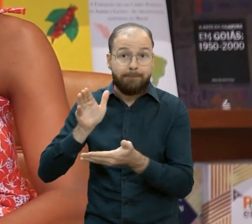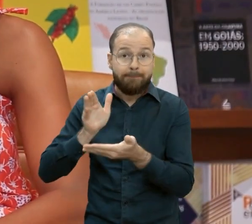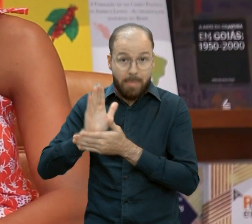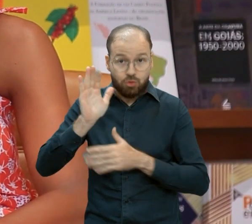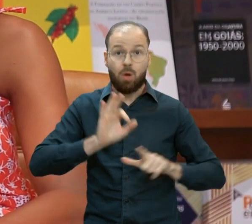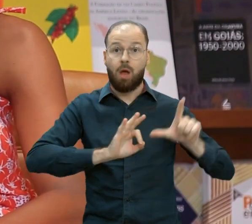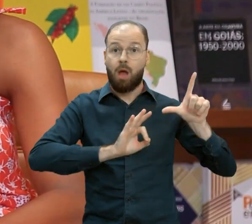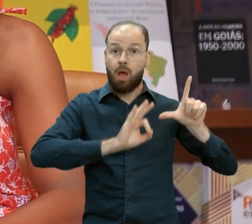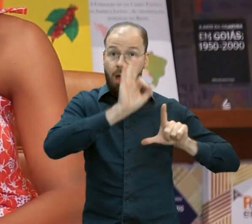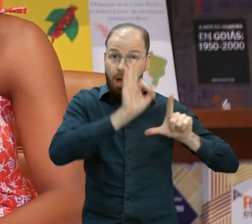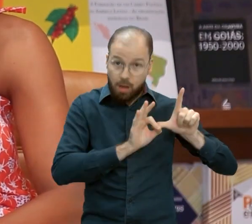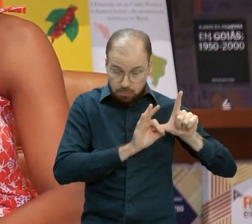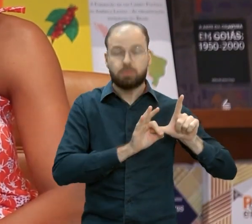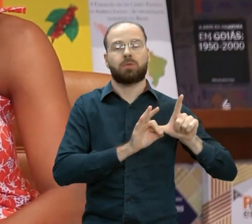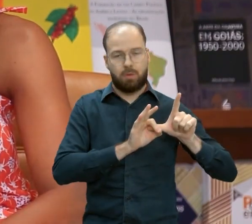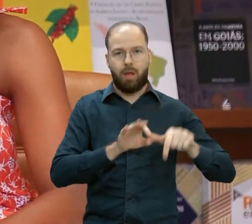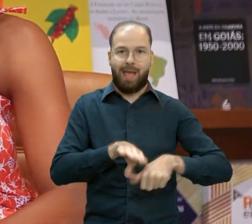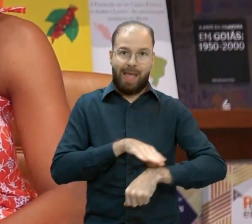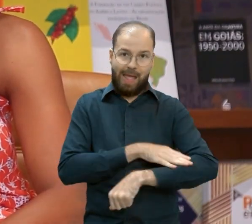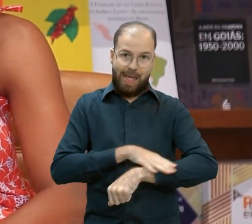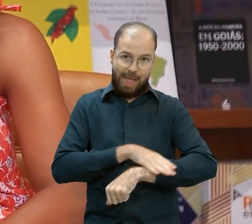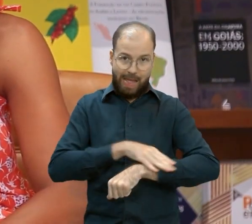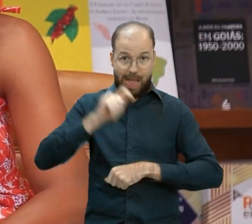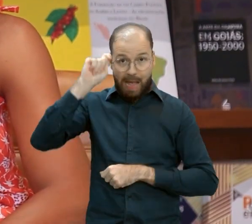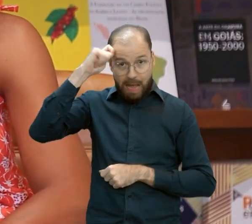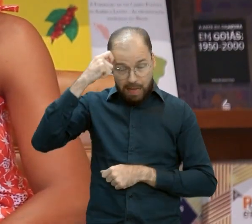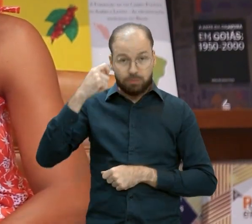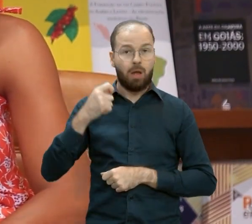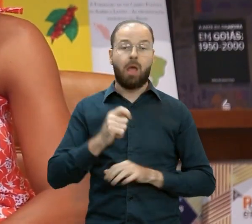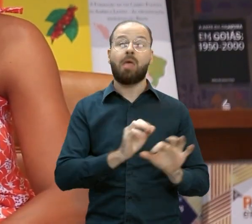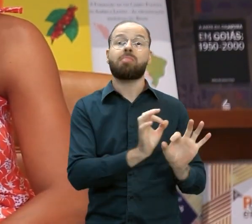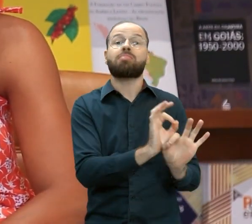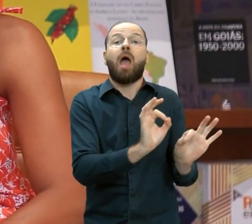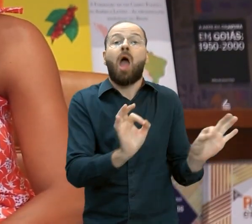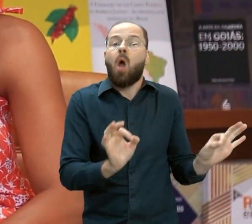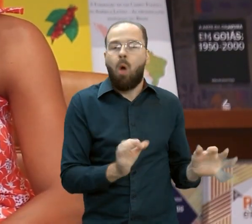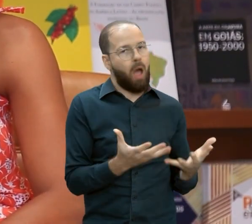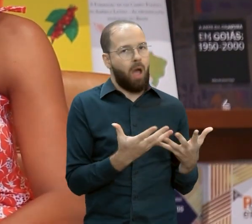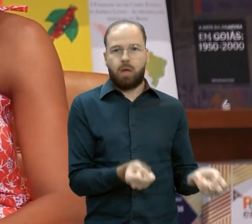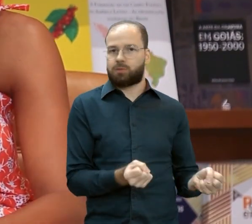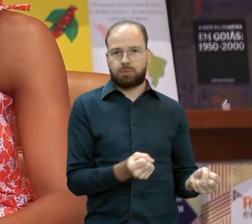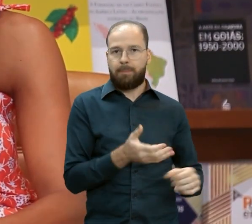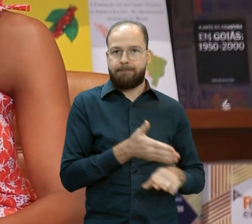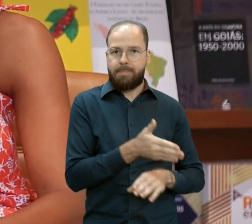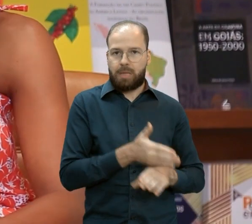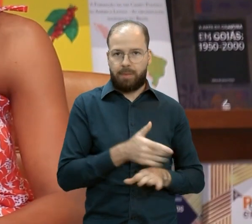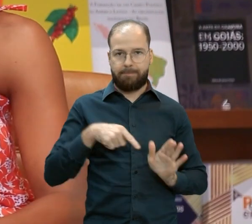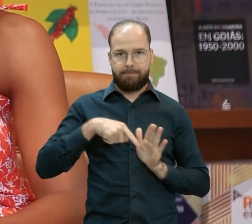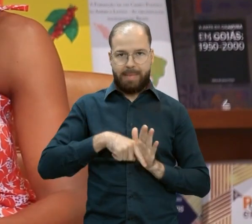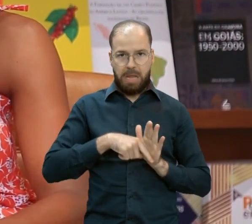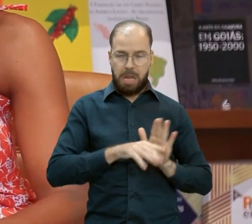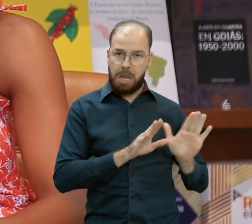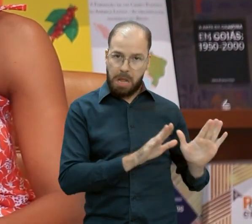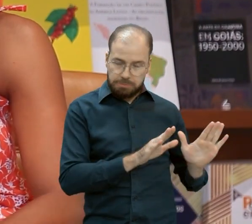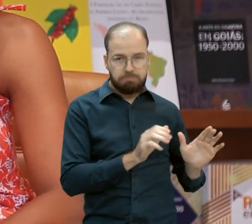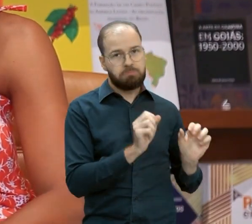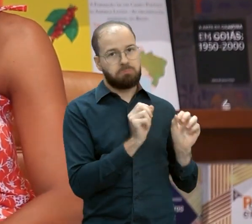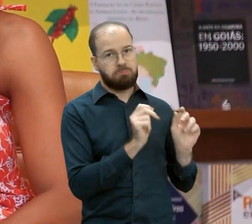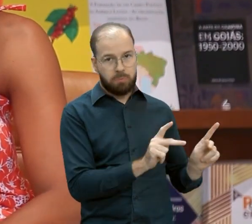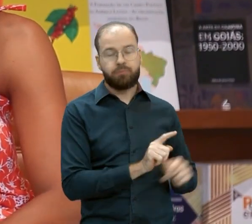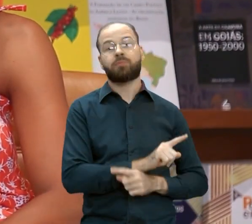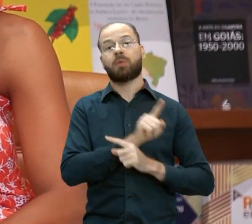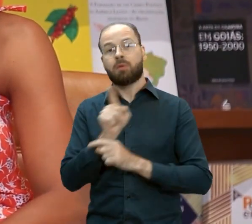cotas raciais na Faculdade de Letras, nenhuma aceitou participar da pesquisa. E aí o Michel, num colóquio